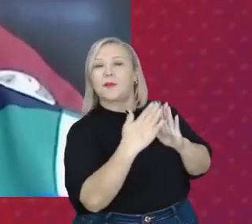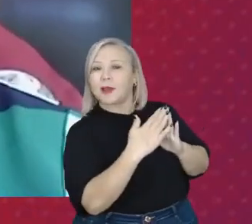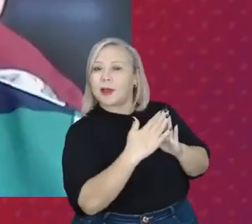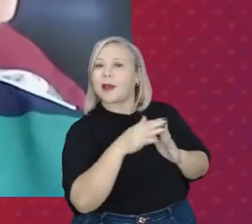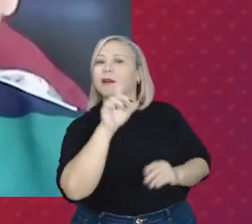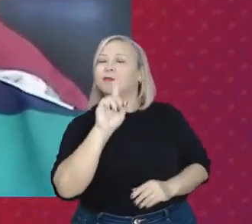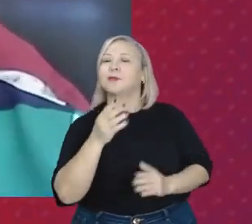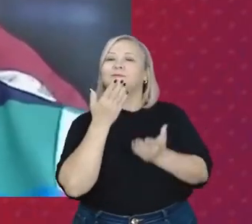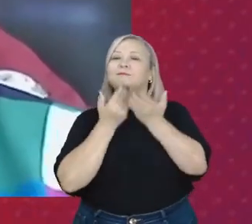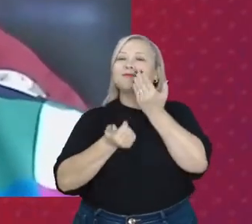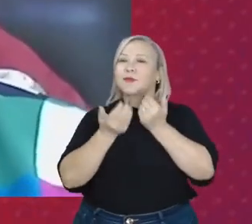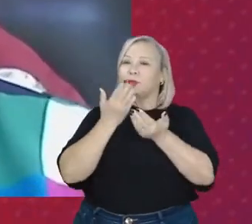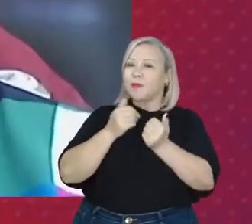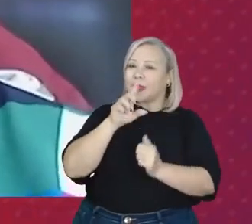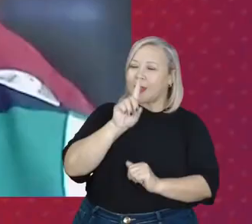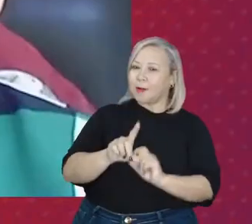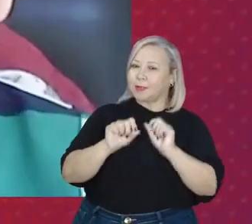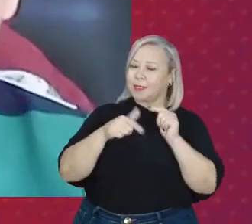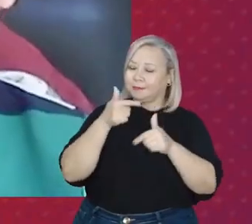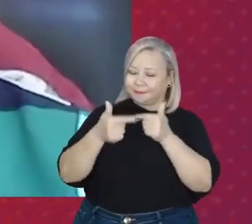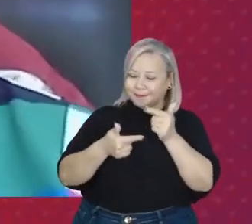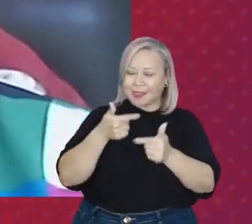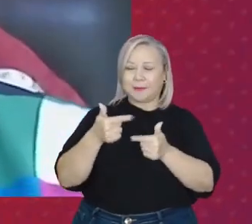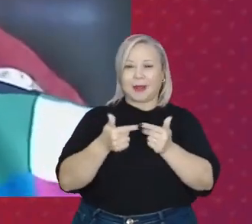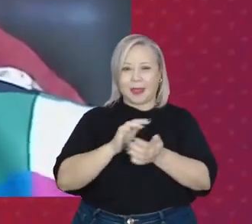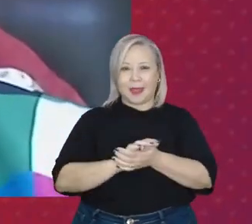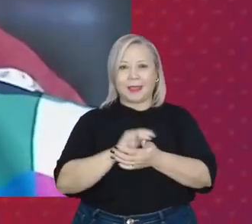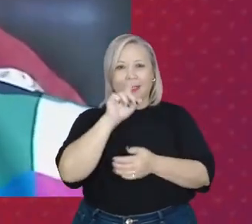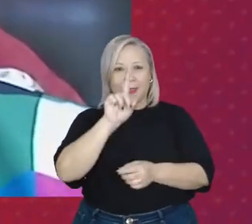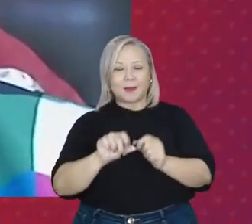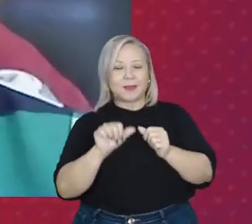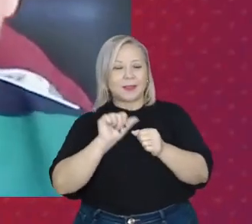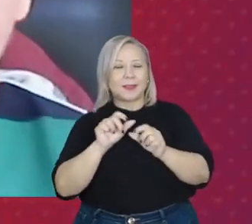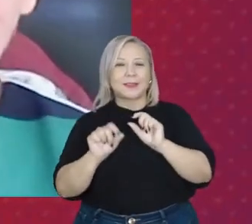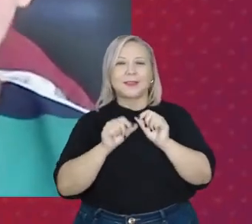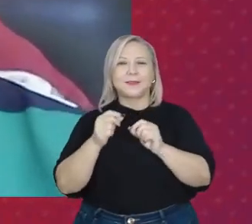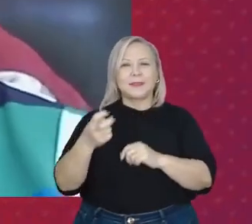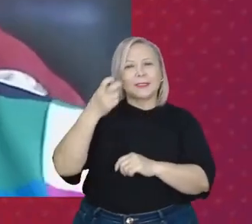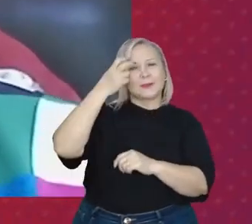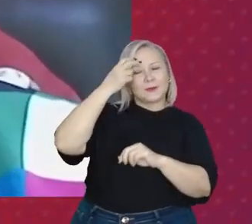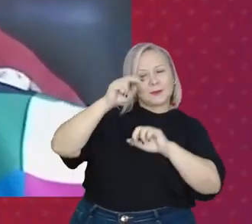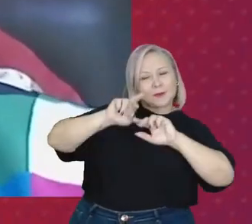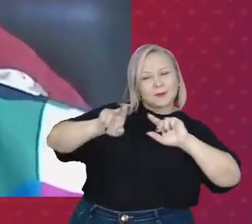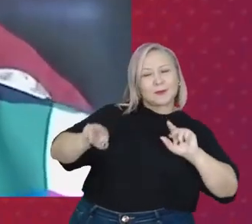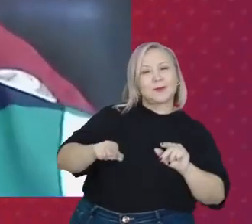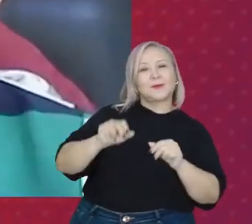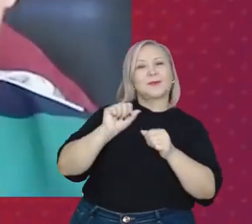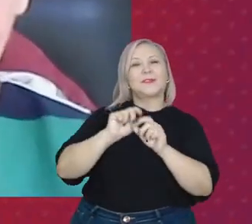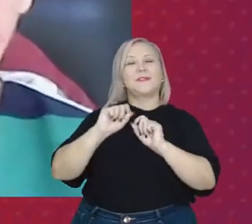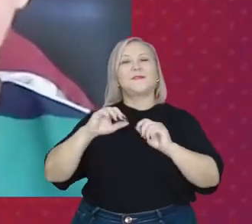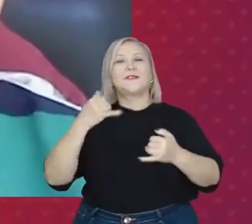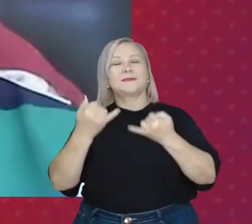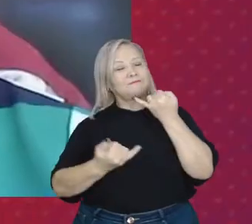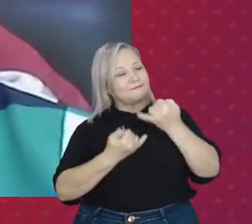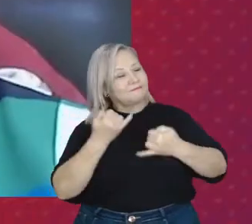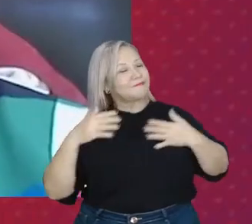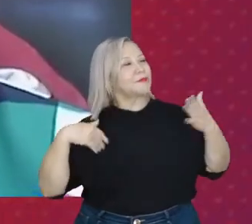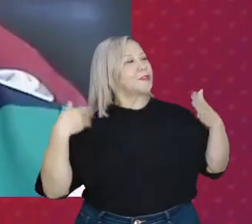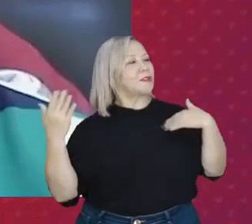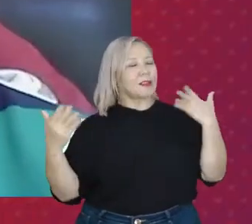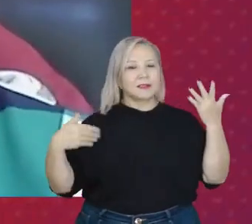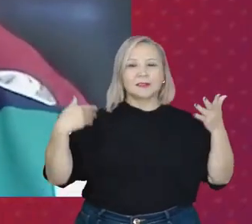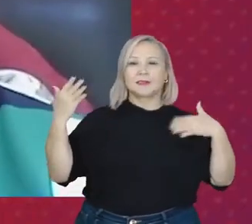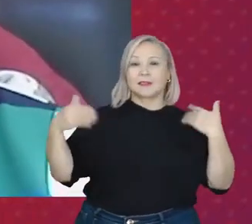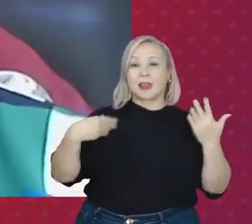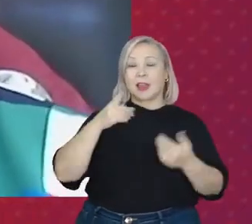de comer, o direito de trabalhar, o direito de fazer a cultura, o direito de fazer o lazer, né? O direito